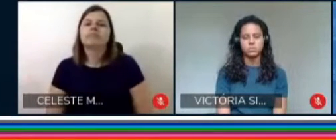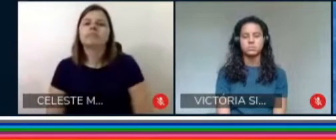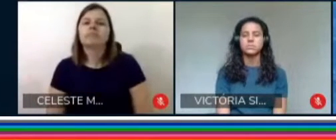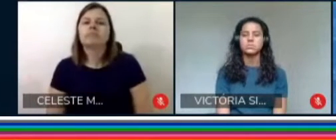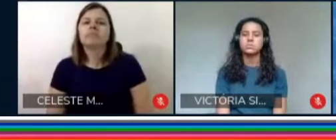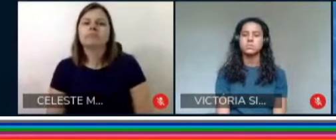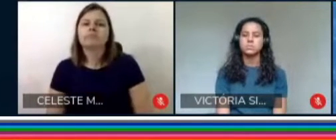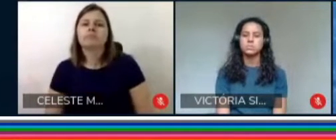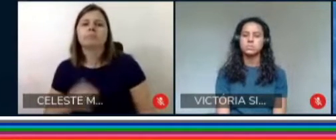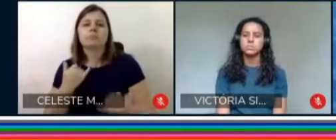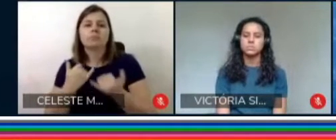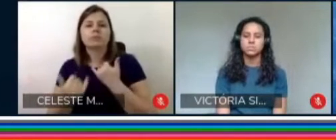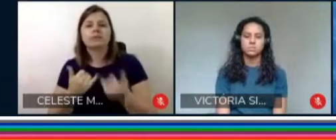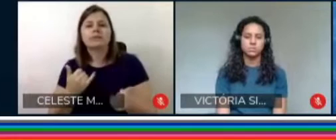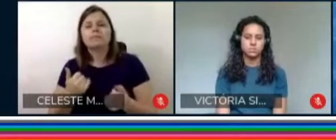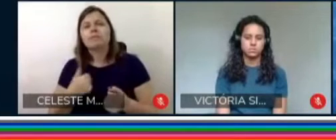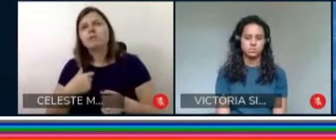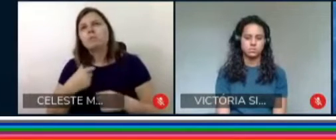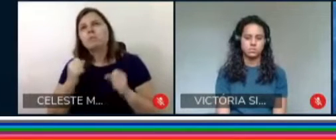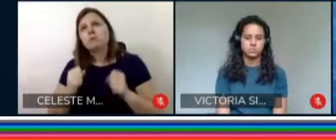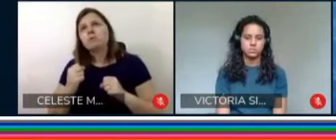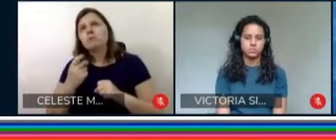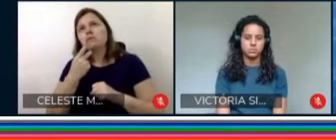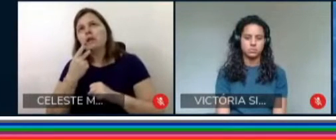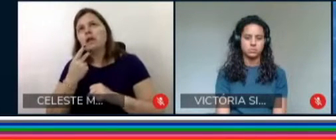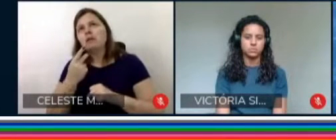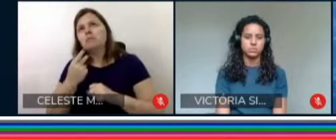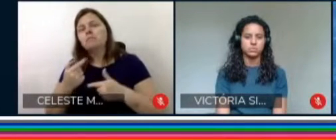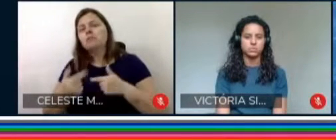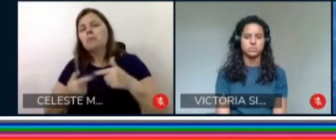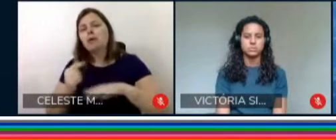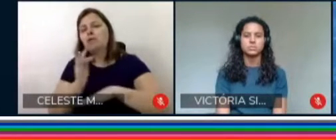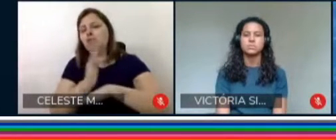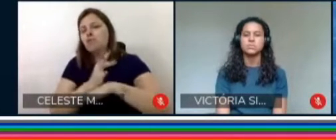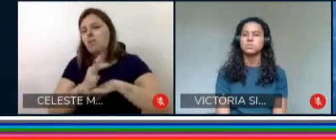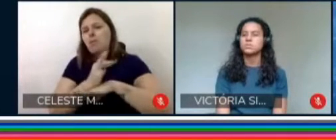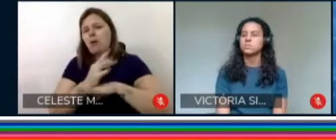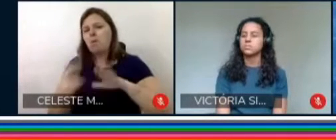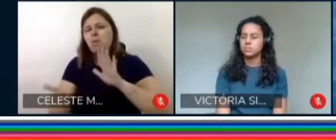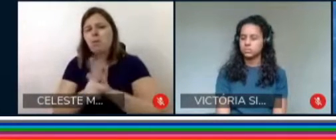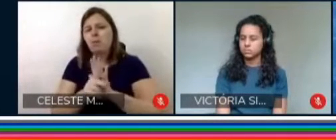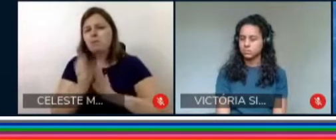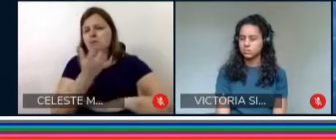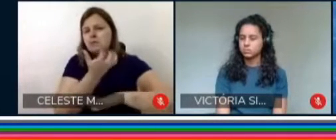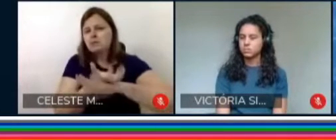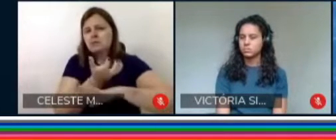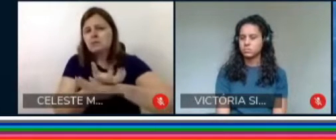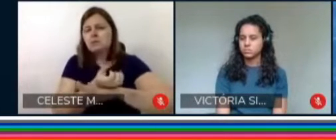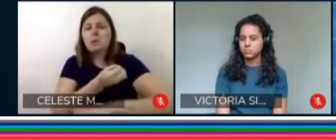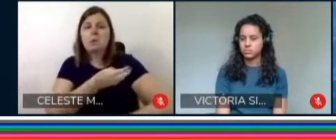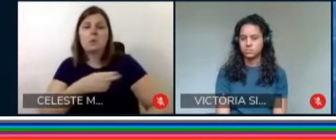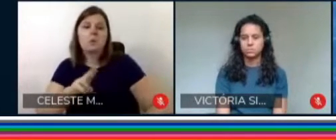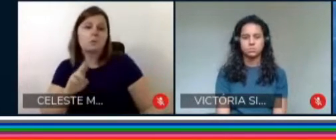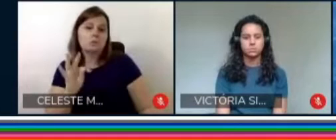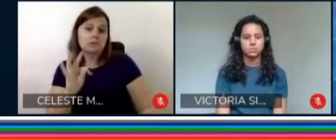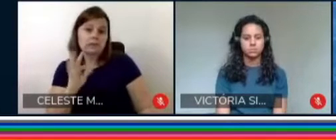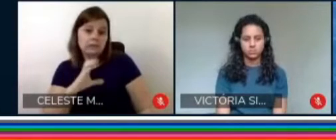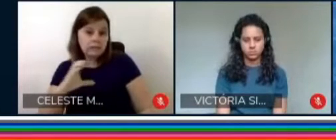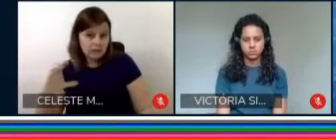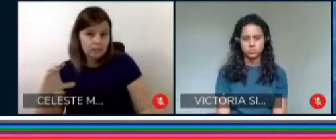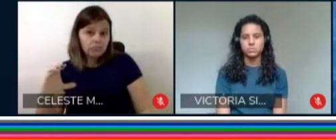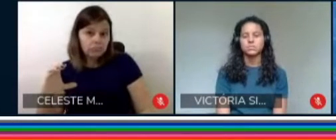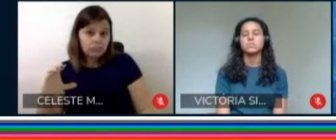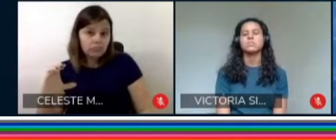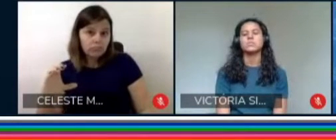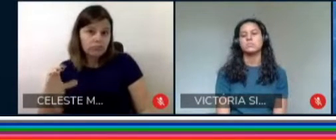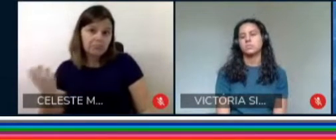falando, vamos falar de trabalhos formais, eu posso estar falando de um trabalho de disciplina, um trabalho de conclusão de curso, como os TCCs,